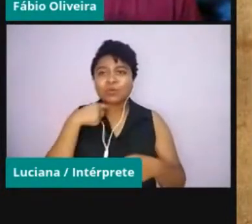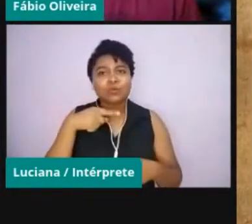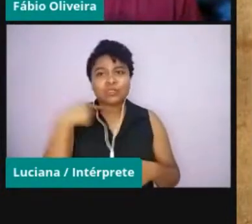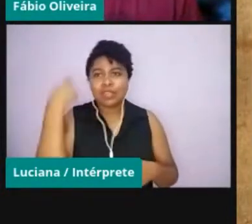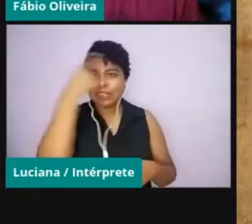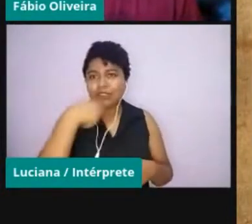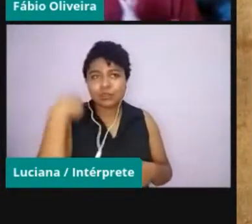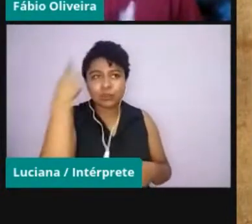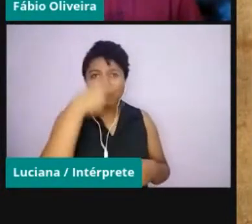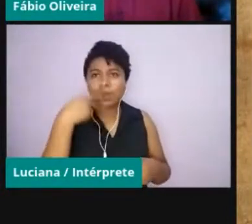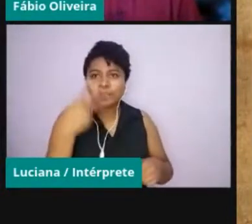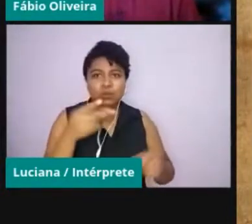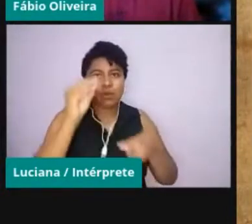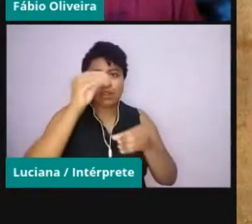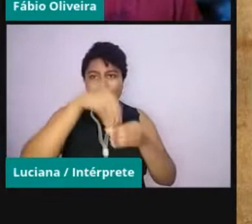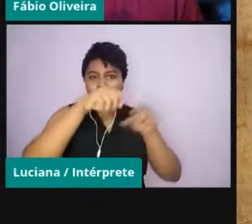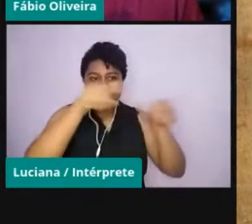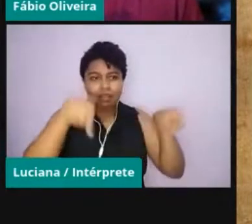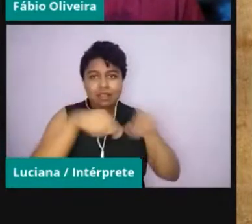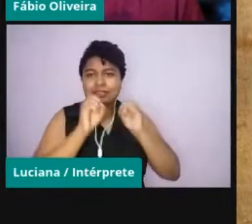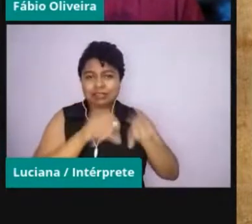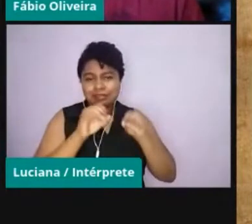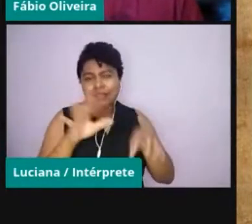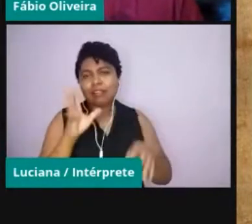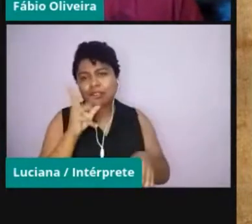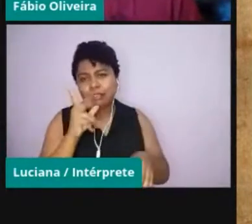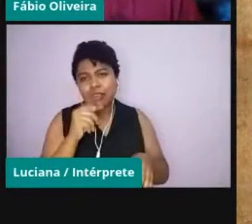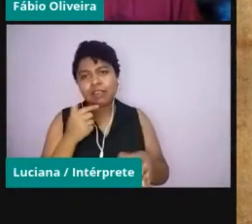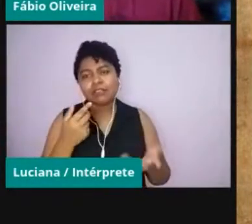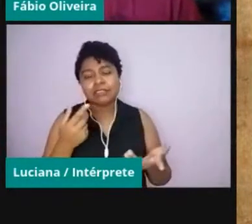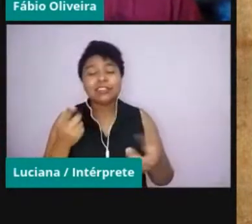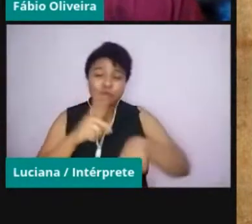disponibilidade, sendo o maior dificultor desse recurso.